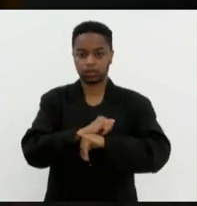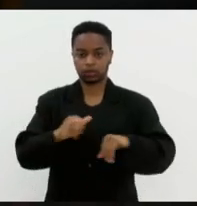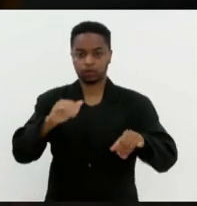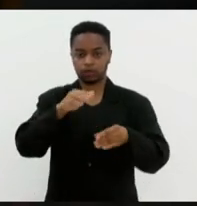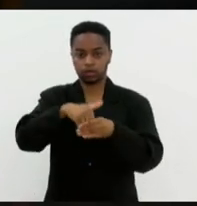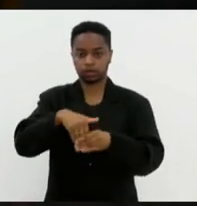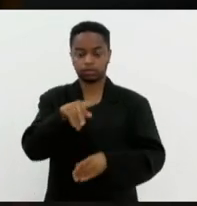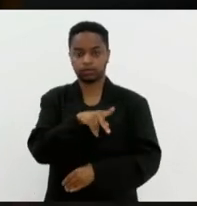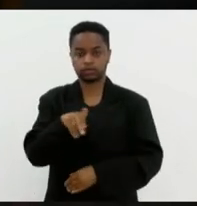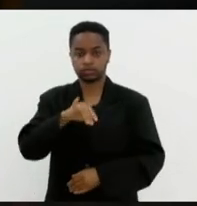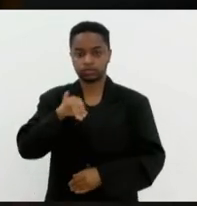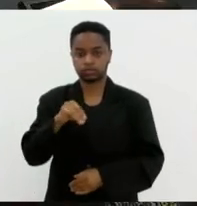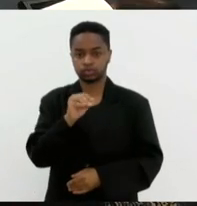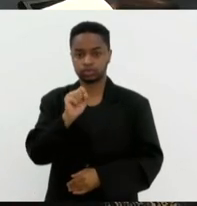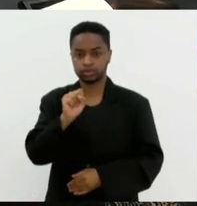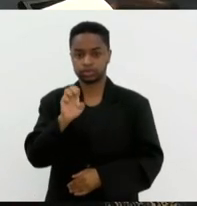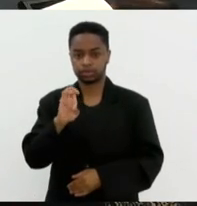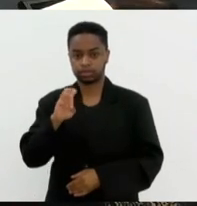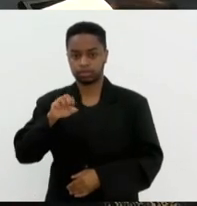deputado professor Josemar.